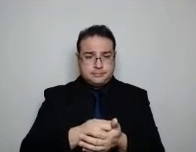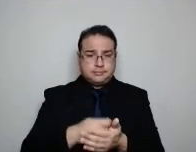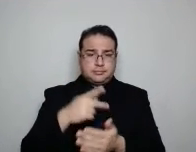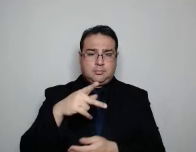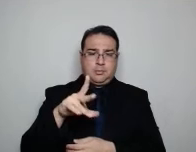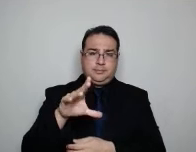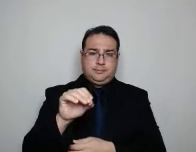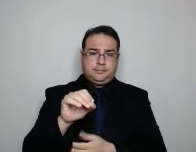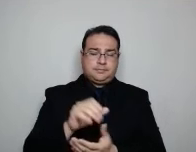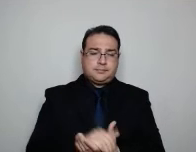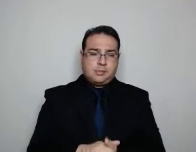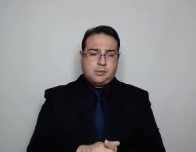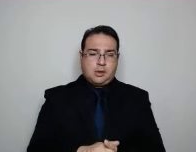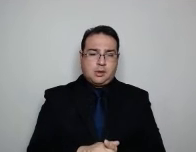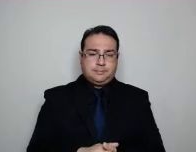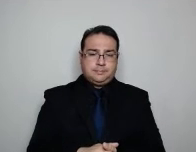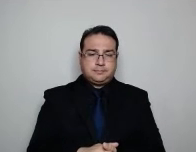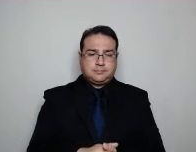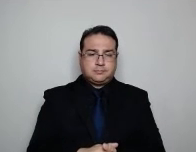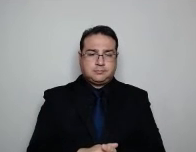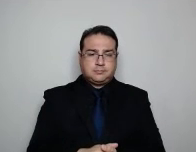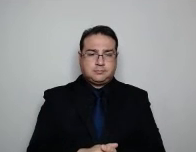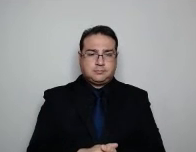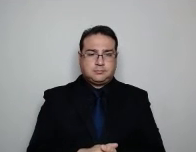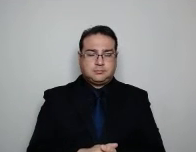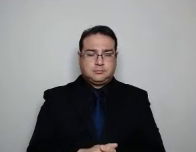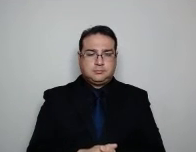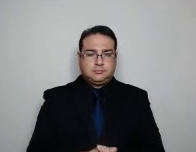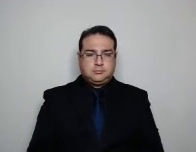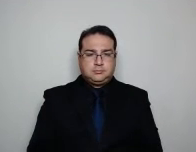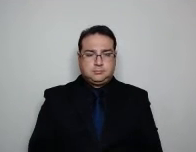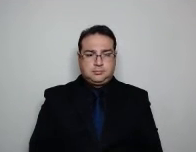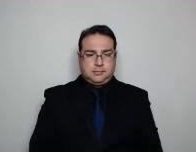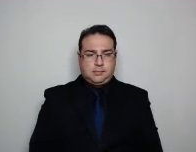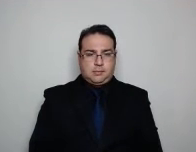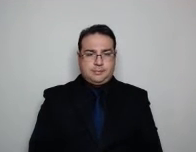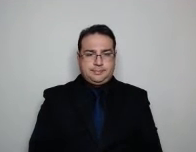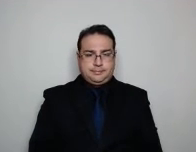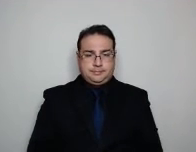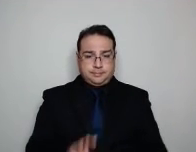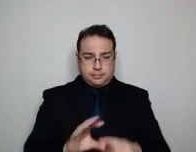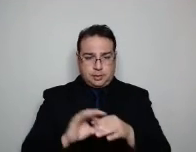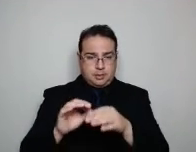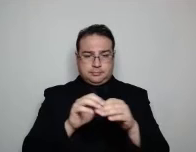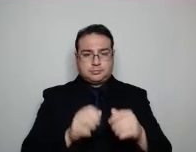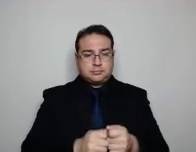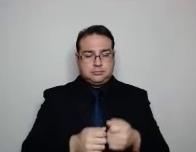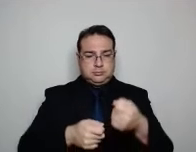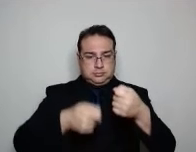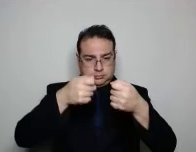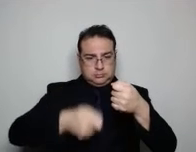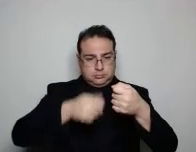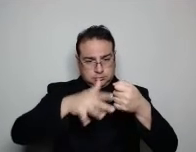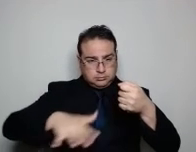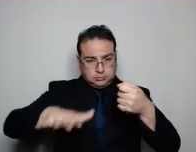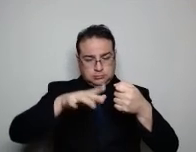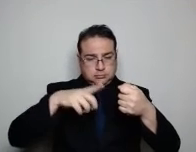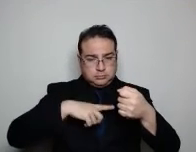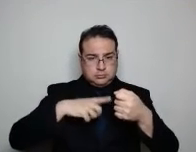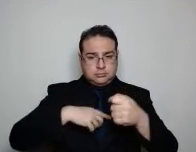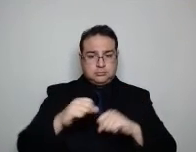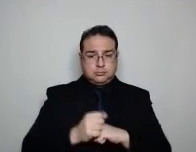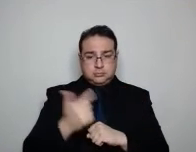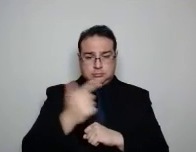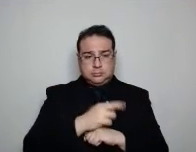nesse contexto também, foi juntada a jurisprudência do STJ em que sentido? Se o plano não é regulamentado, ele se